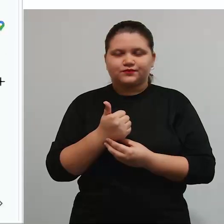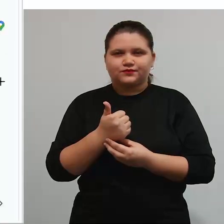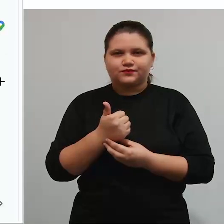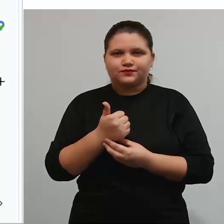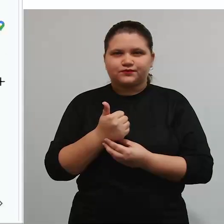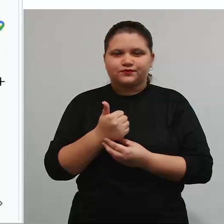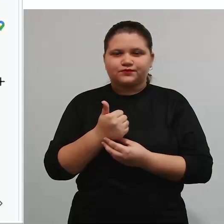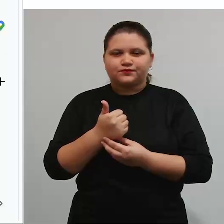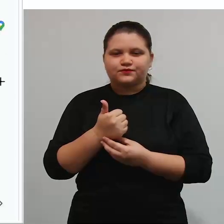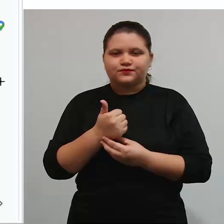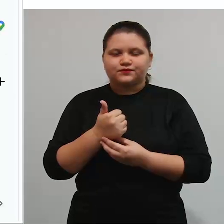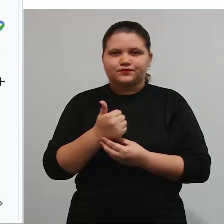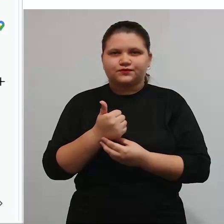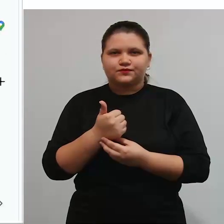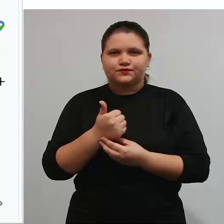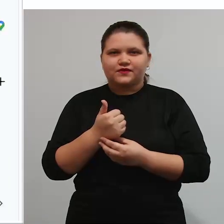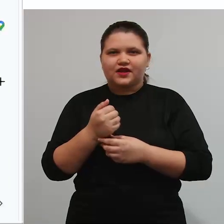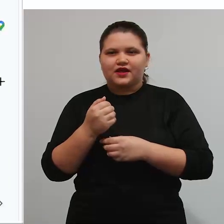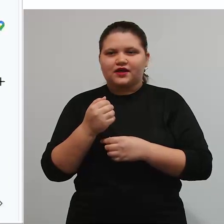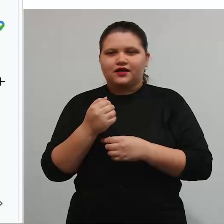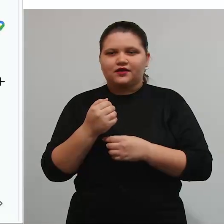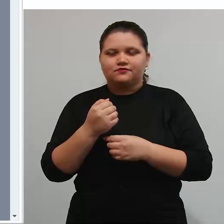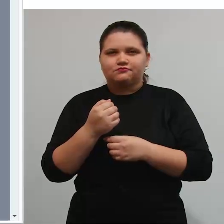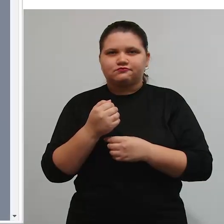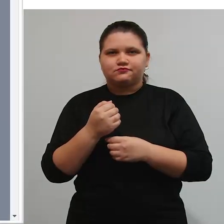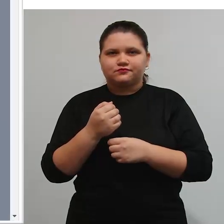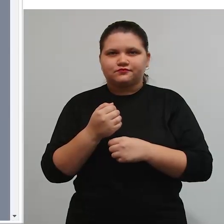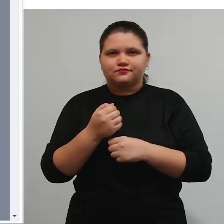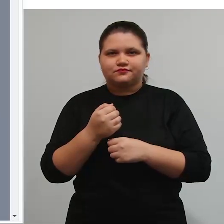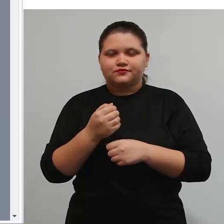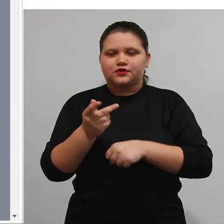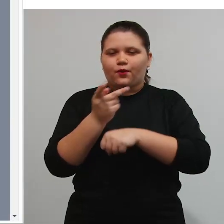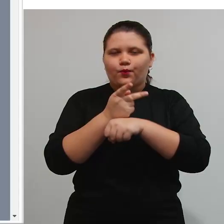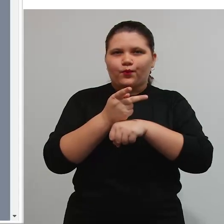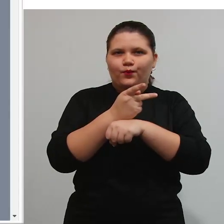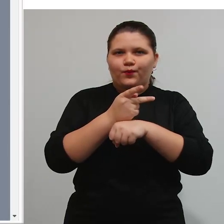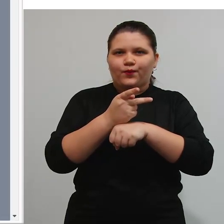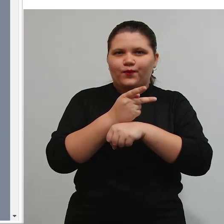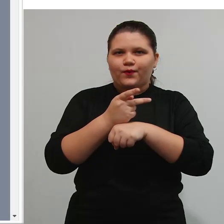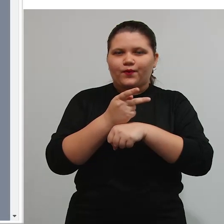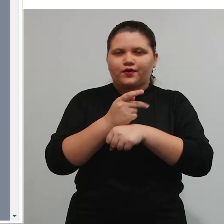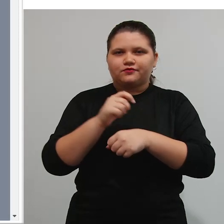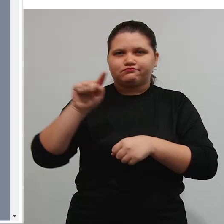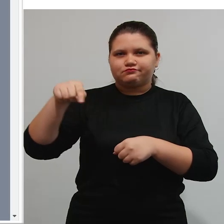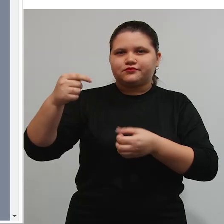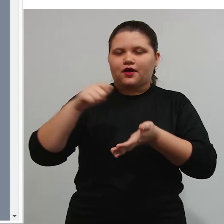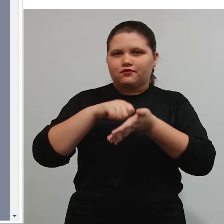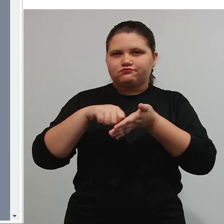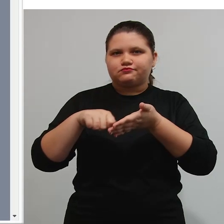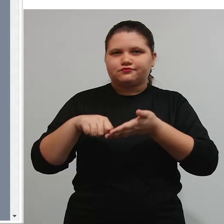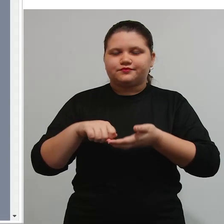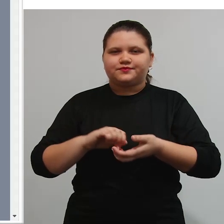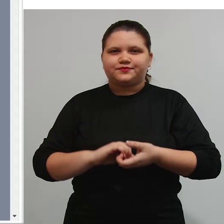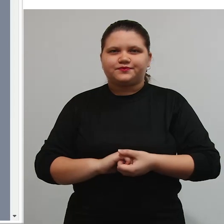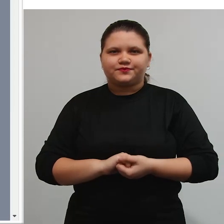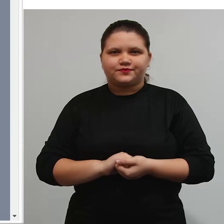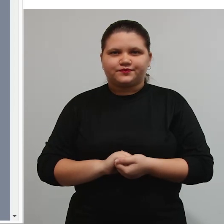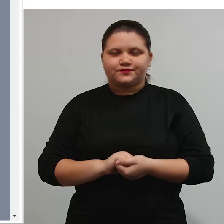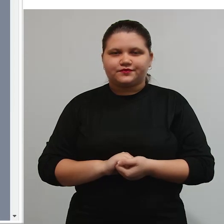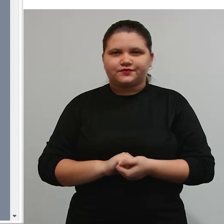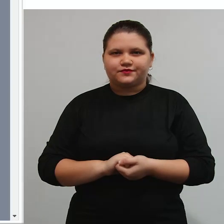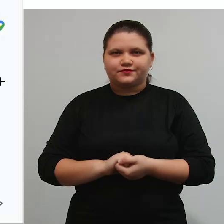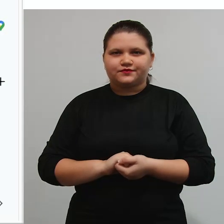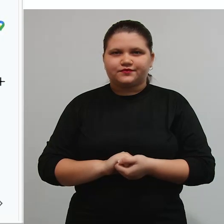vertente do quê? Vamos lá, esse é o processo natural, tá, gente? É a primeira vertente da jornada de formação profissional,